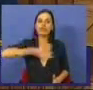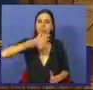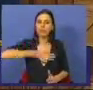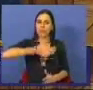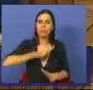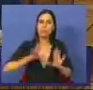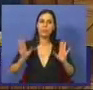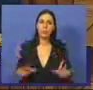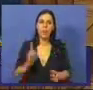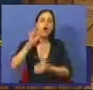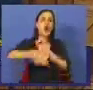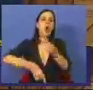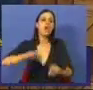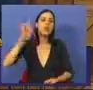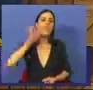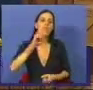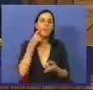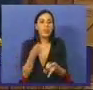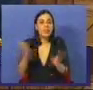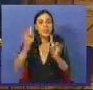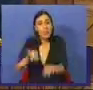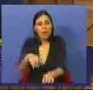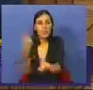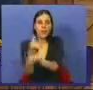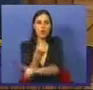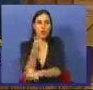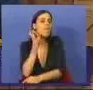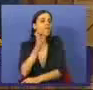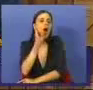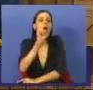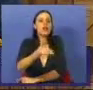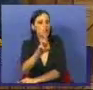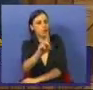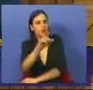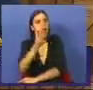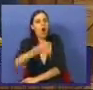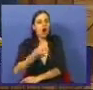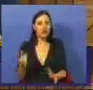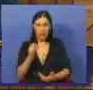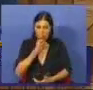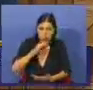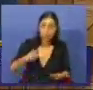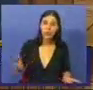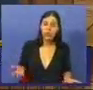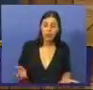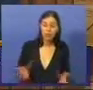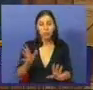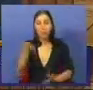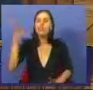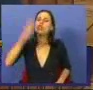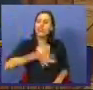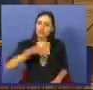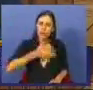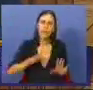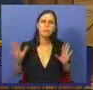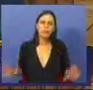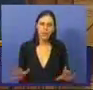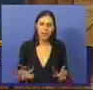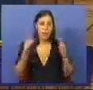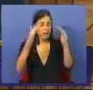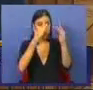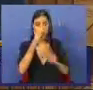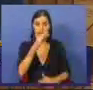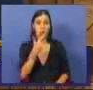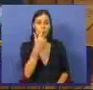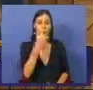é qual é o valor da recompra. Qual é o valor da recompra? Se ela é possível. E explique-me já agora, não